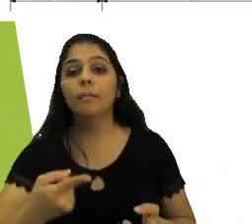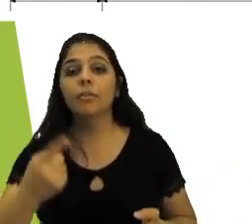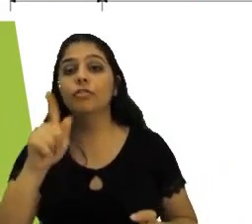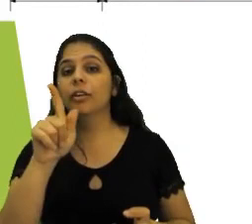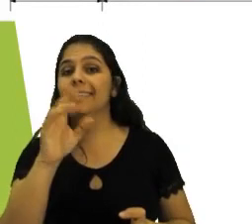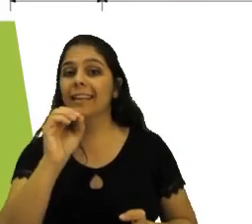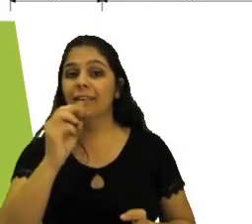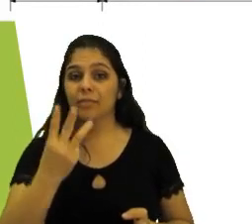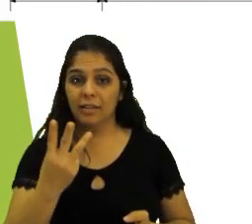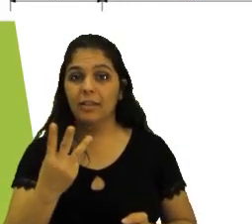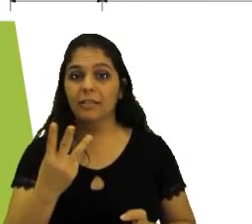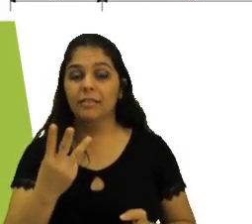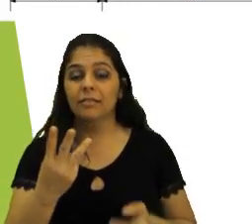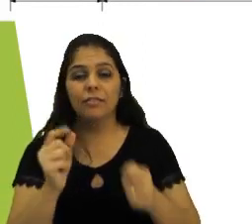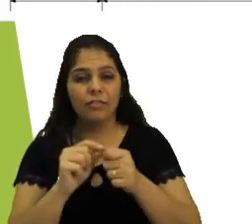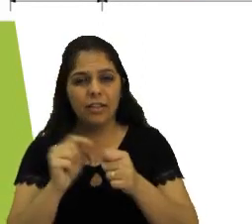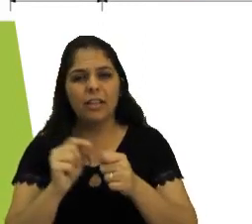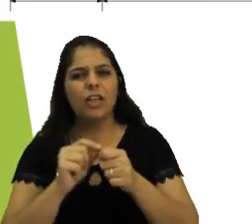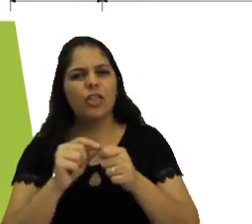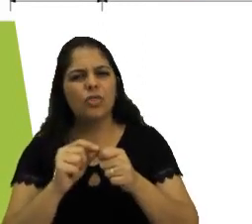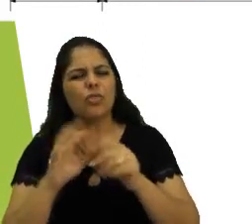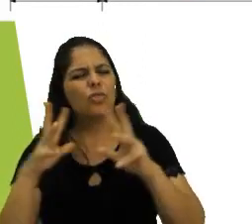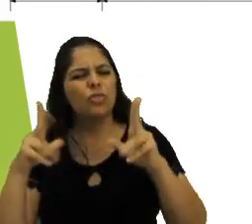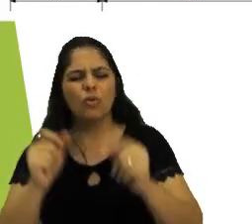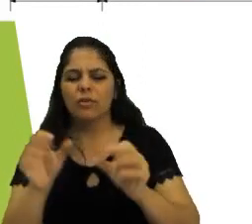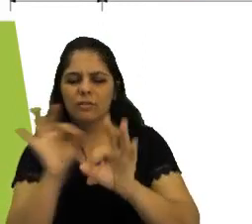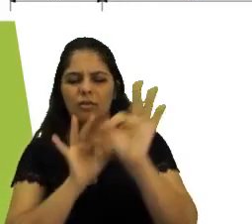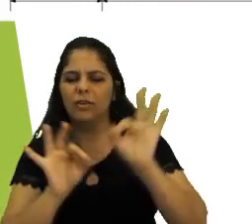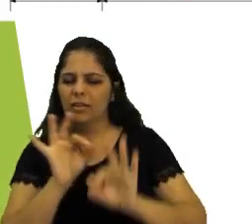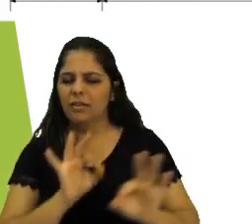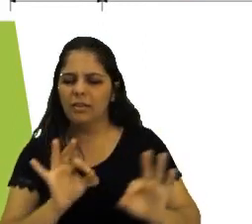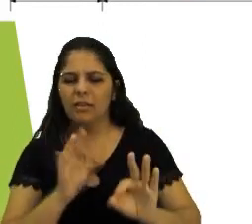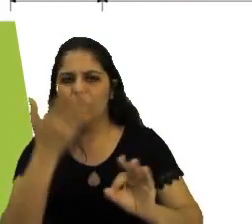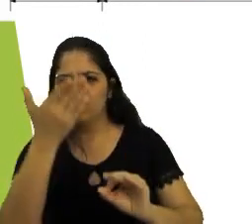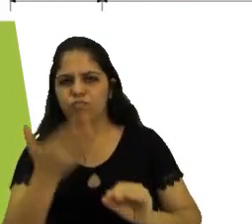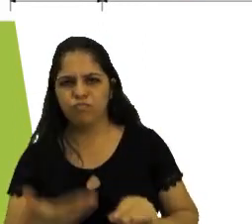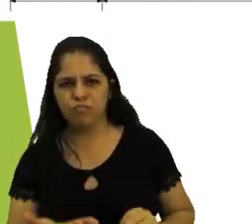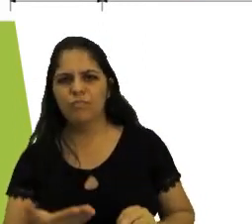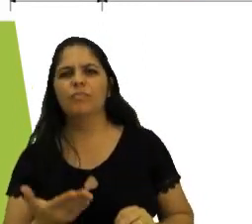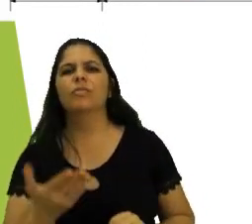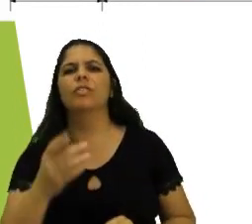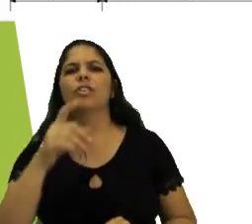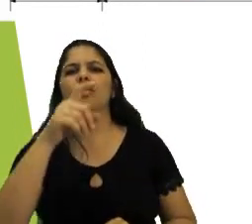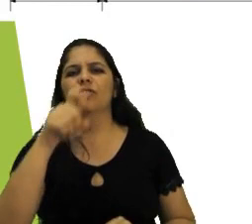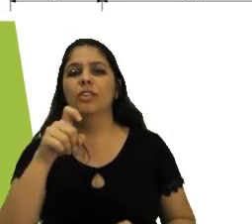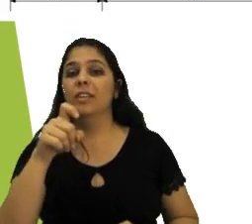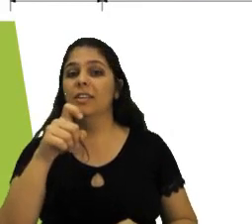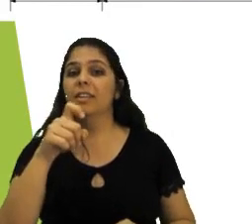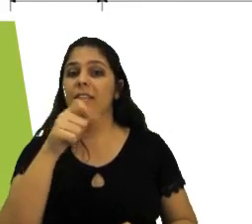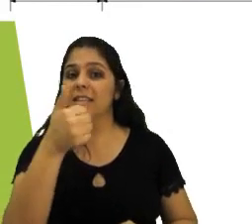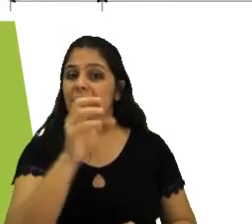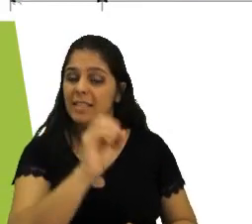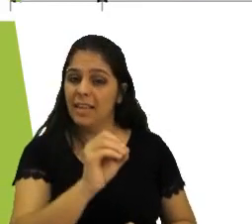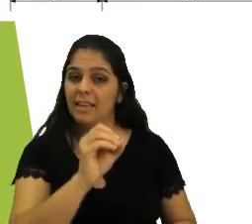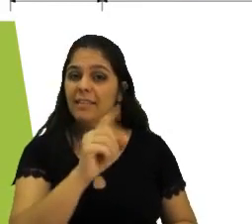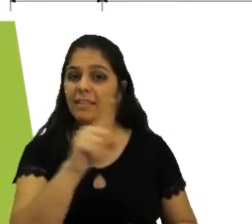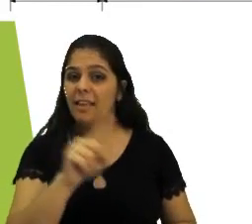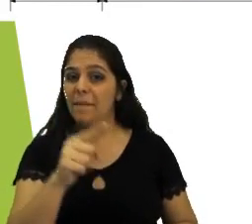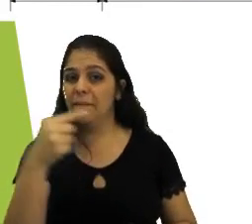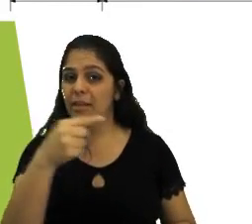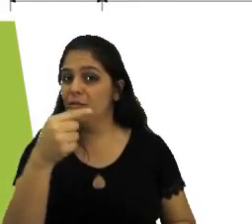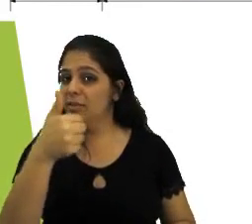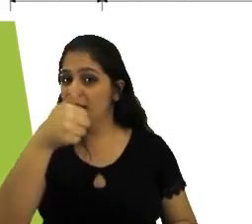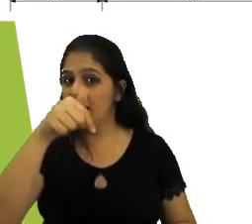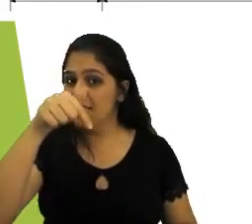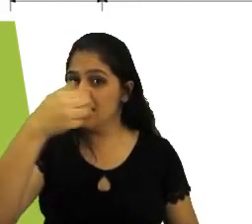G03, ou seja, eu vou ter que fazer toda essa interpolação aqui, né, pessoal? Que ele vai ser x100, z menos 78, tá? Que é